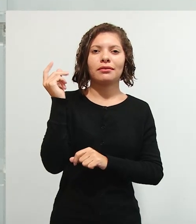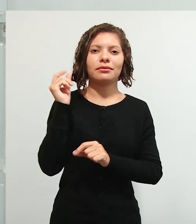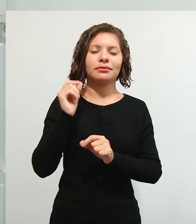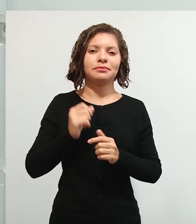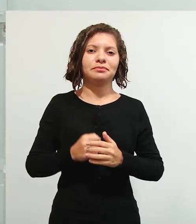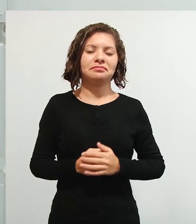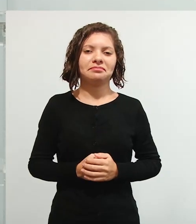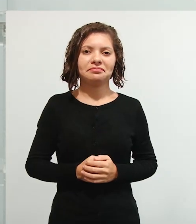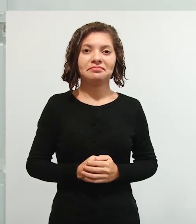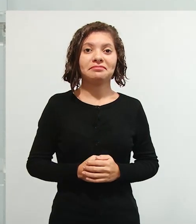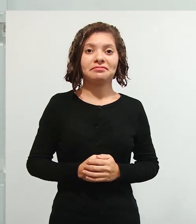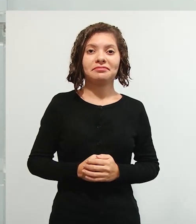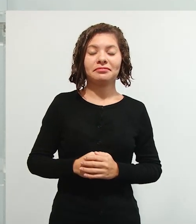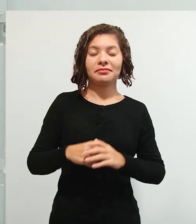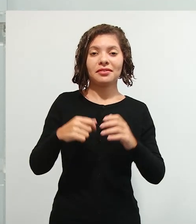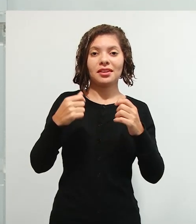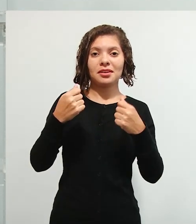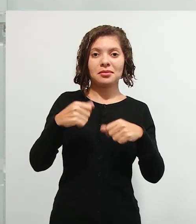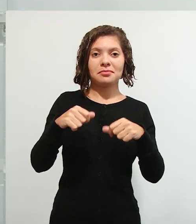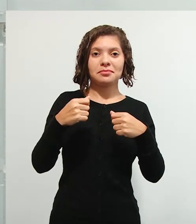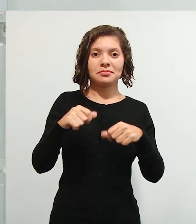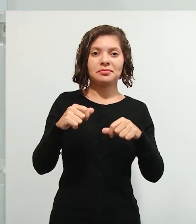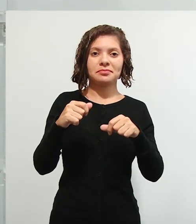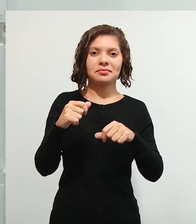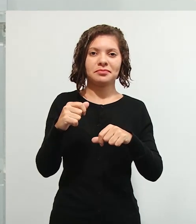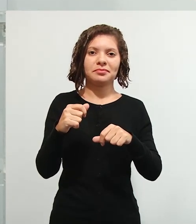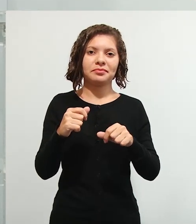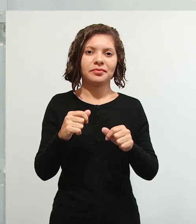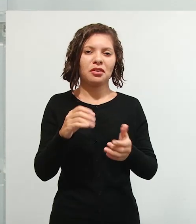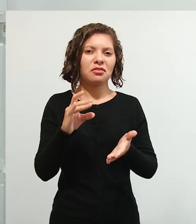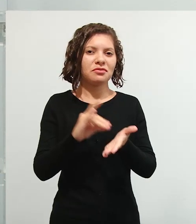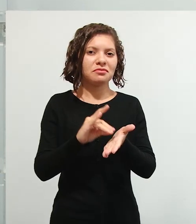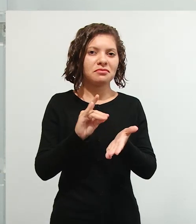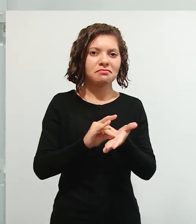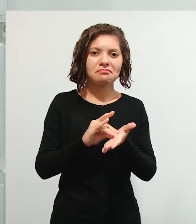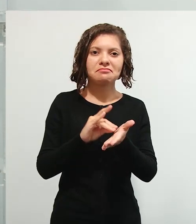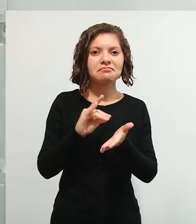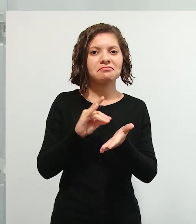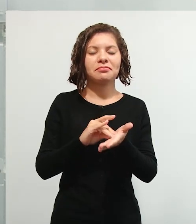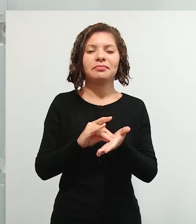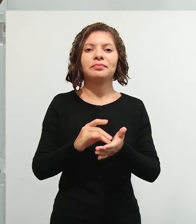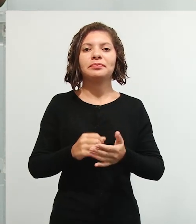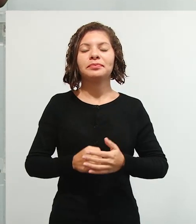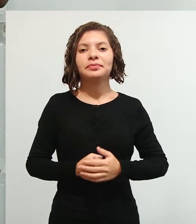ou, se quisermos, dessa história chamada oficial. No período seguinte, que vai de